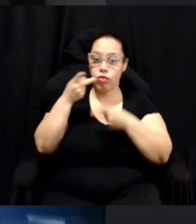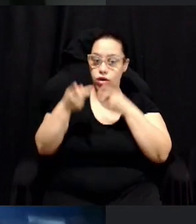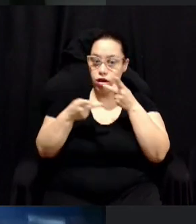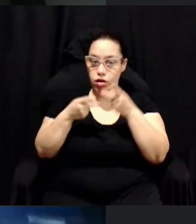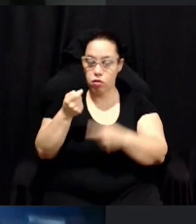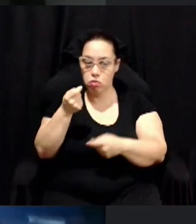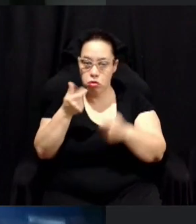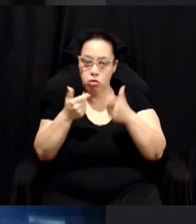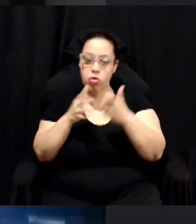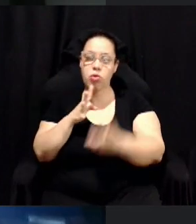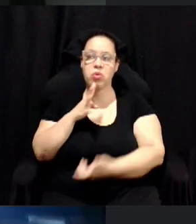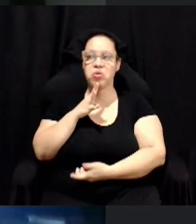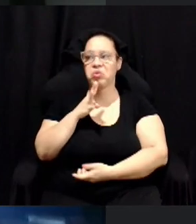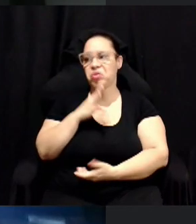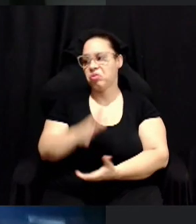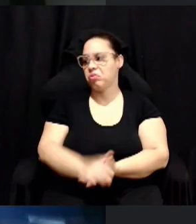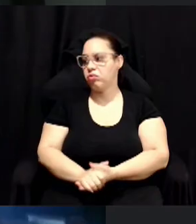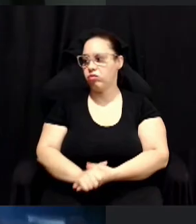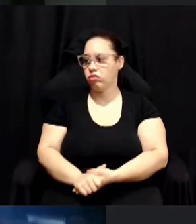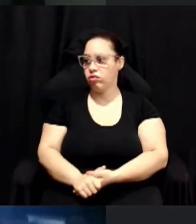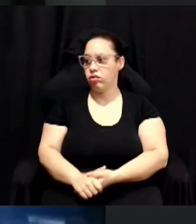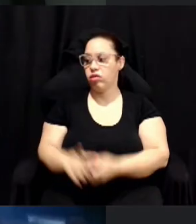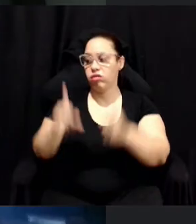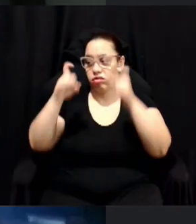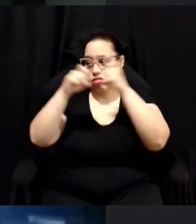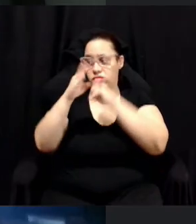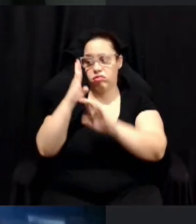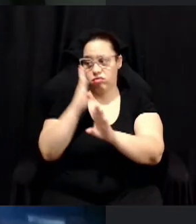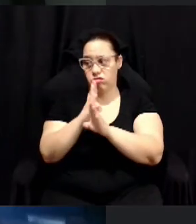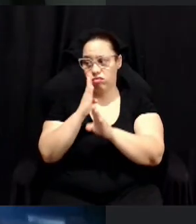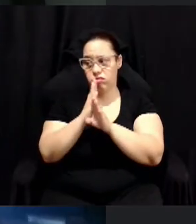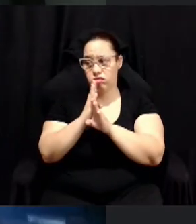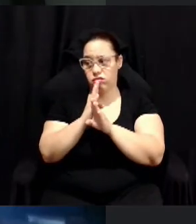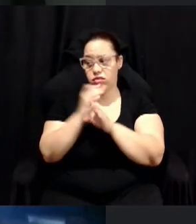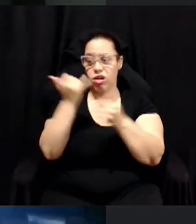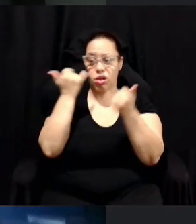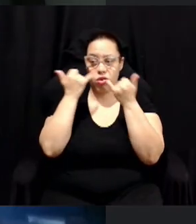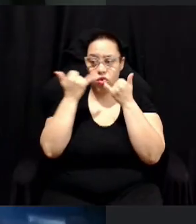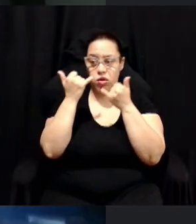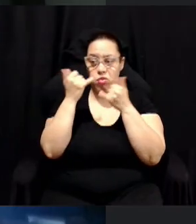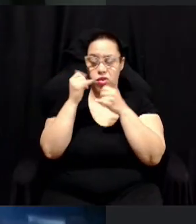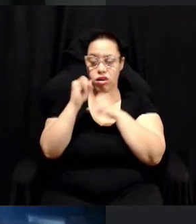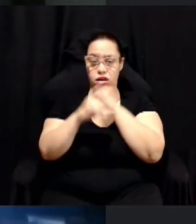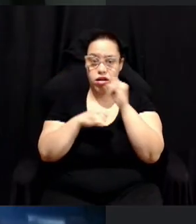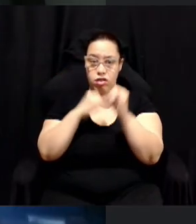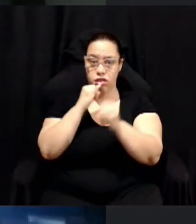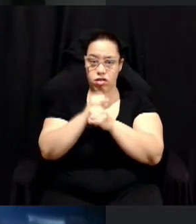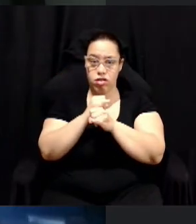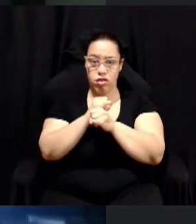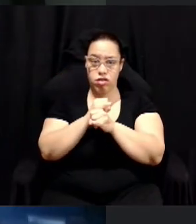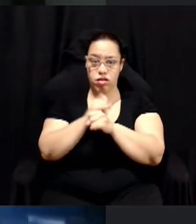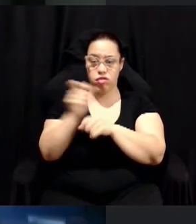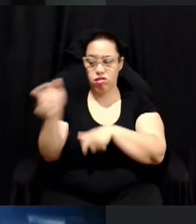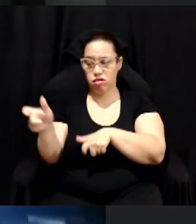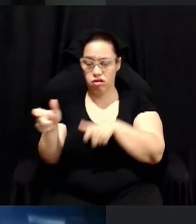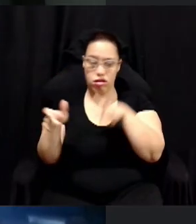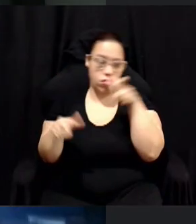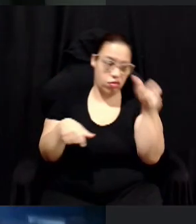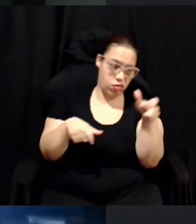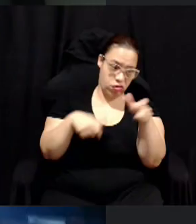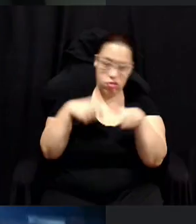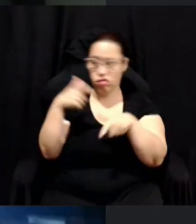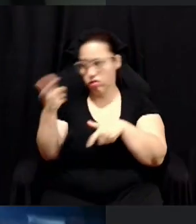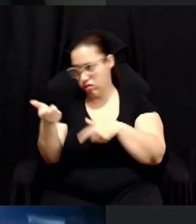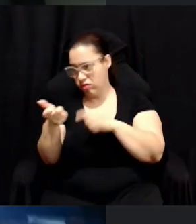conhecimento. Era muito difícil encontrar coisas, informações na internet, quando tinha era uma coisinha aqui, outra ali, muita coisa em inglês,